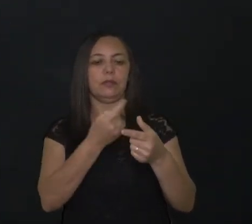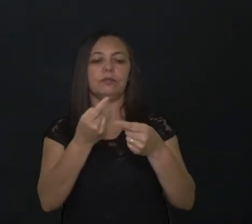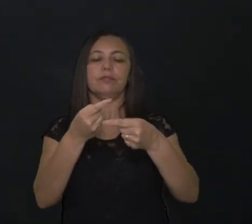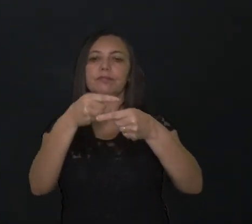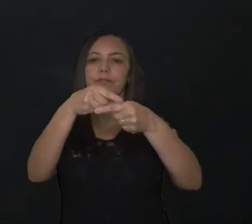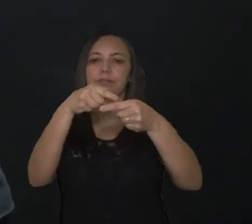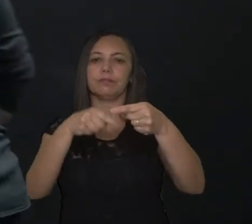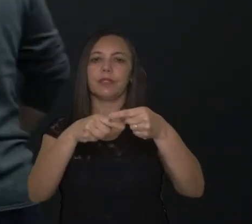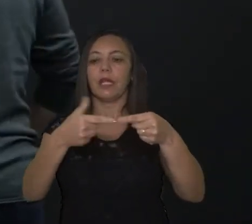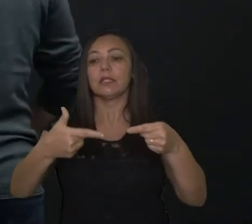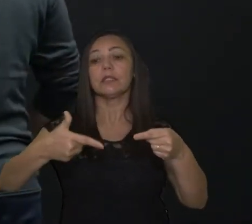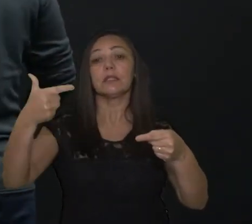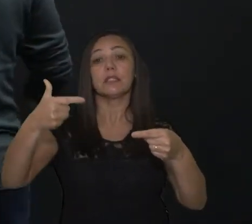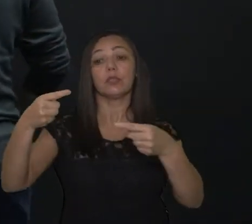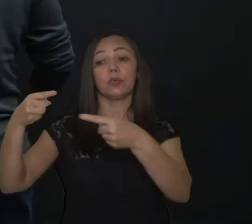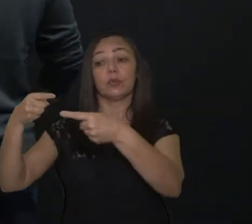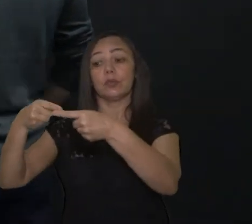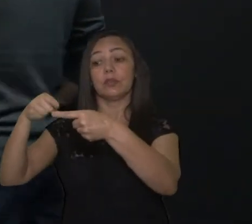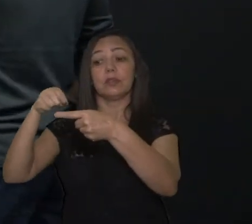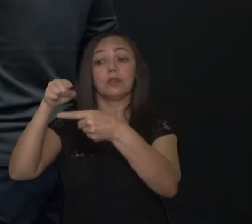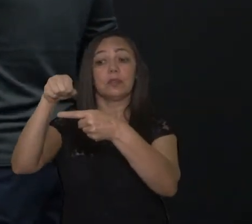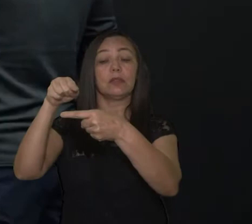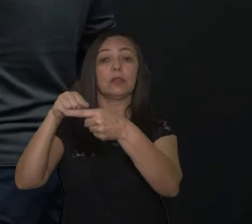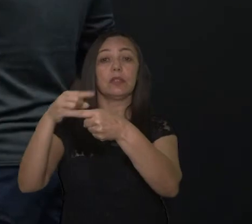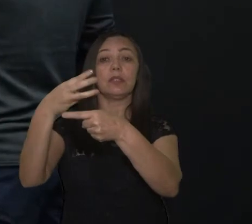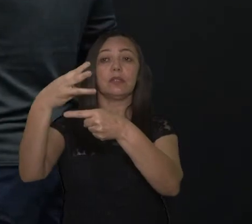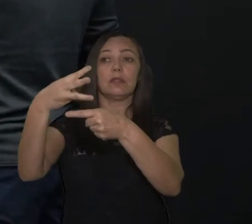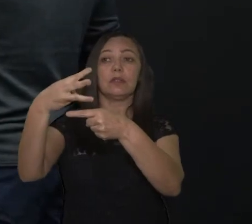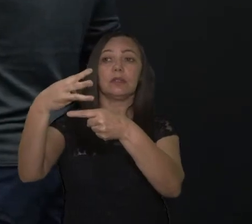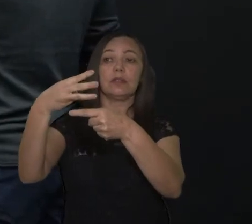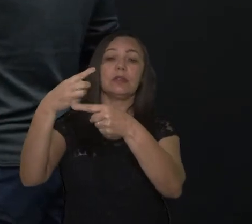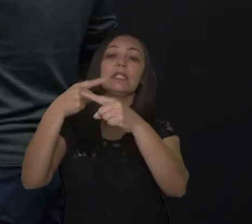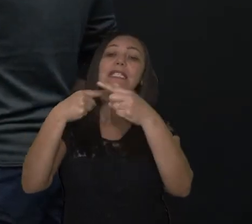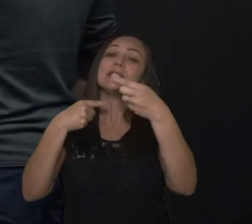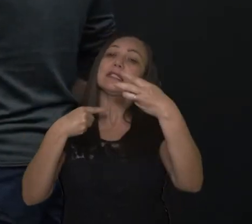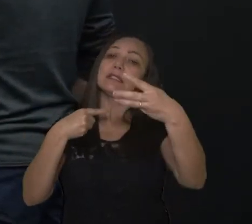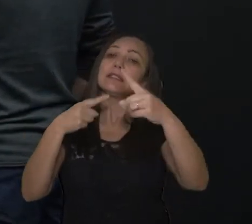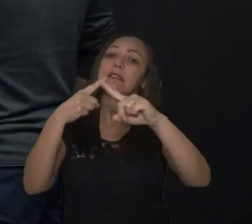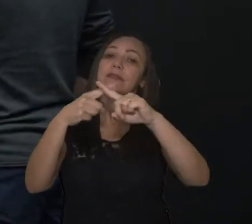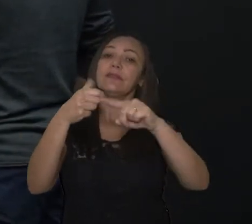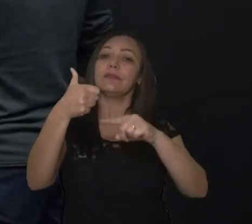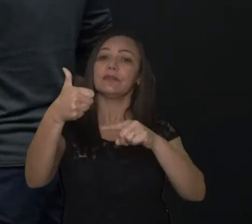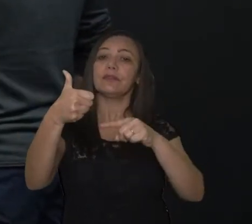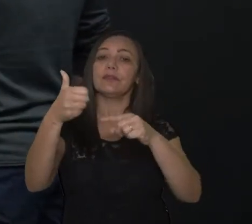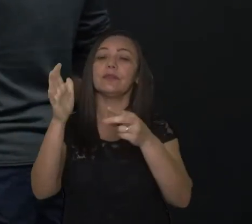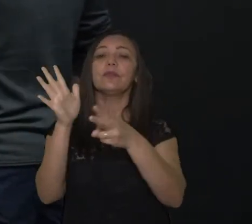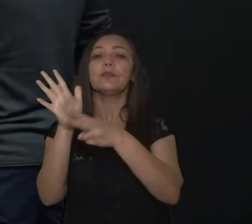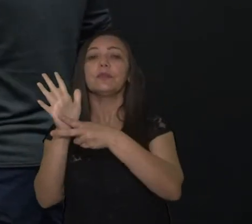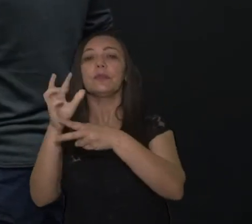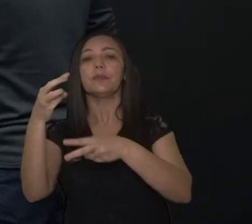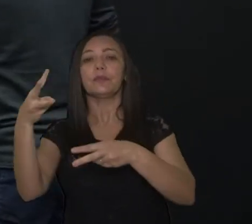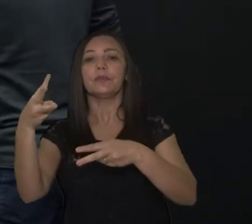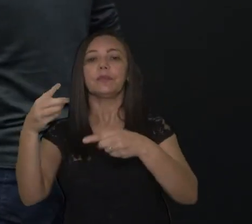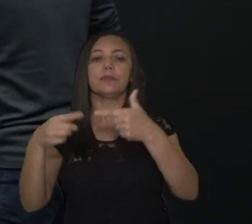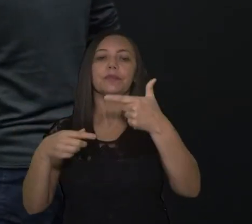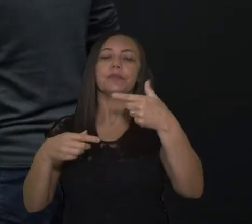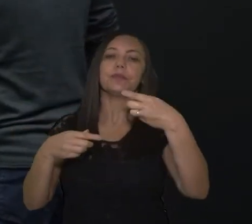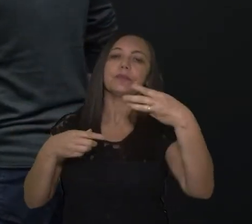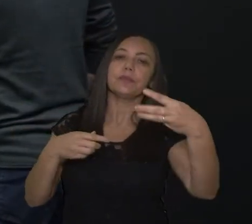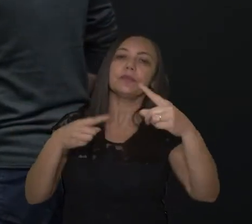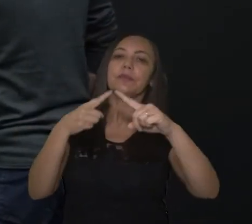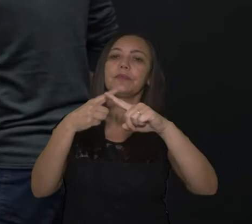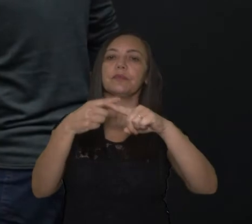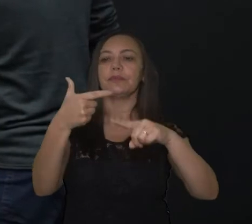E aí, na segunda fração, eu tenho o seguinte: 3 vezes 1 é 3 e 3 vezes 2